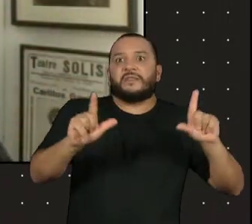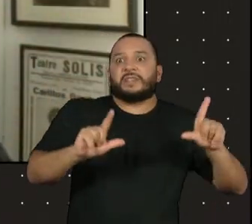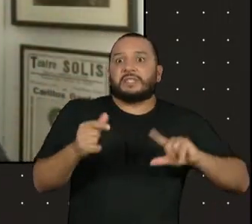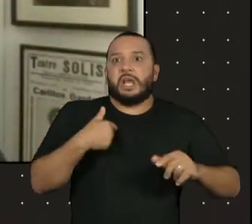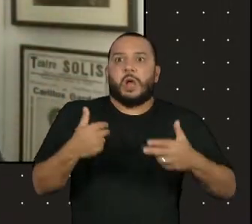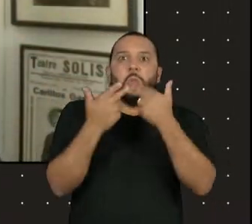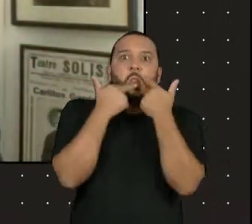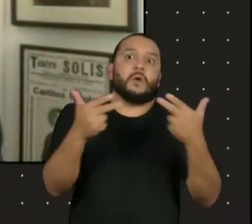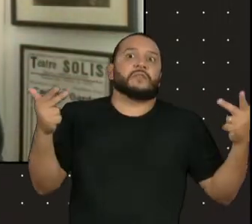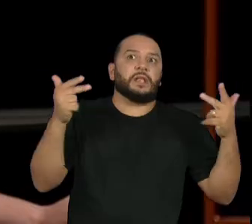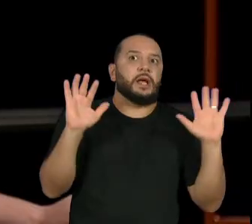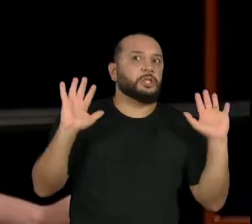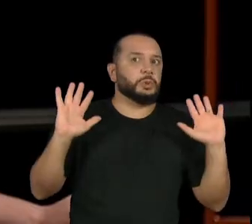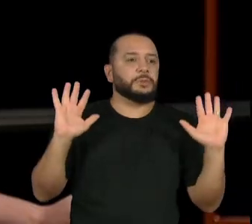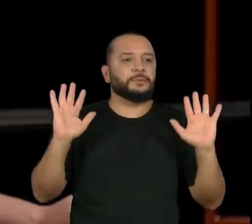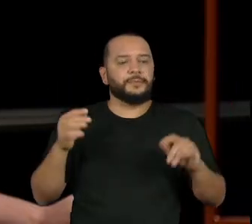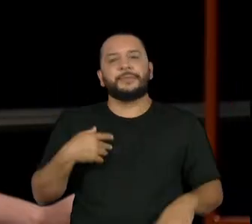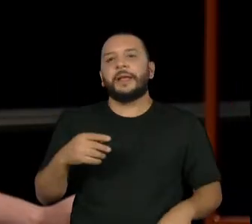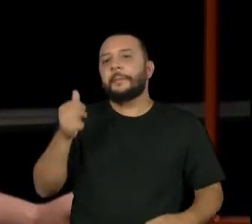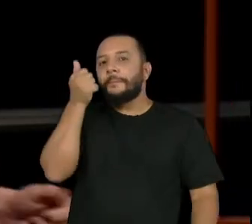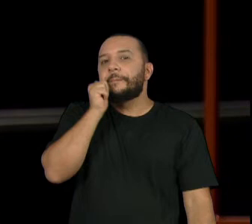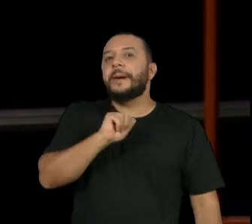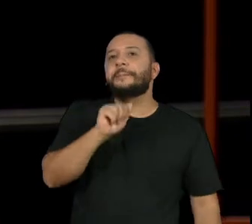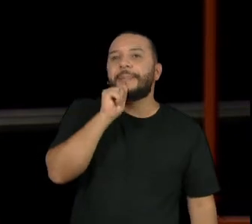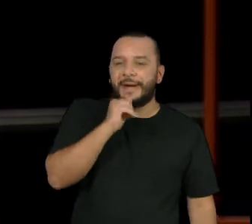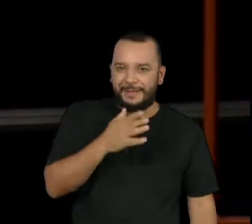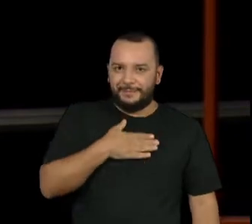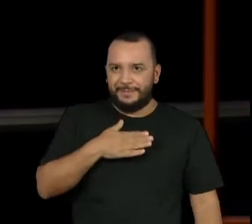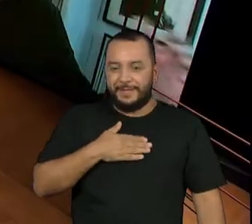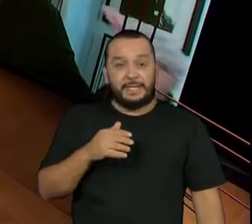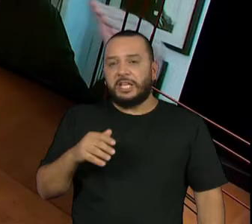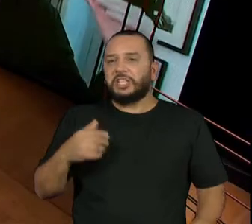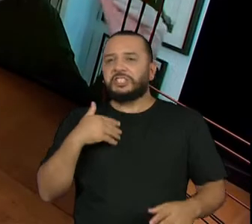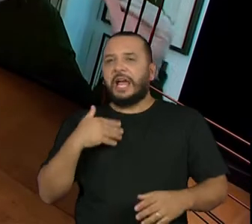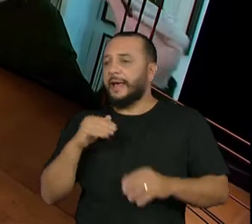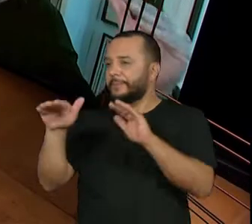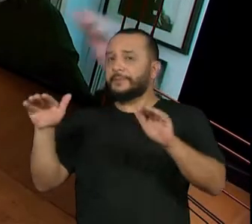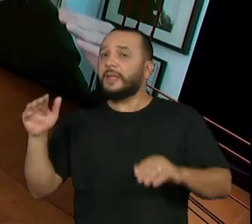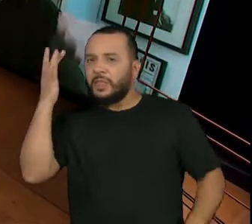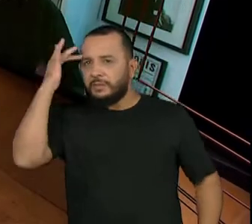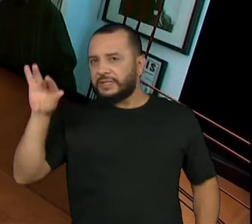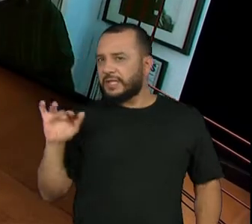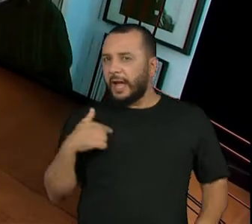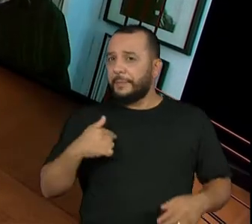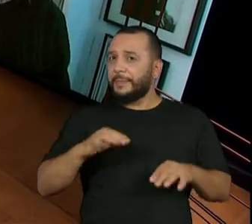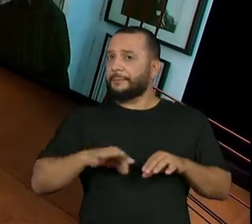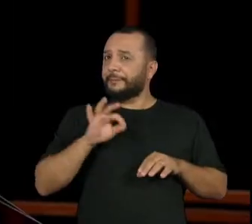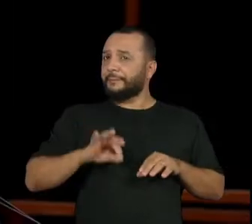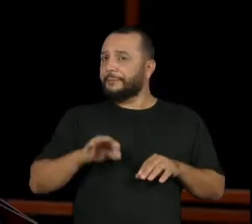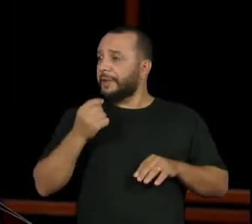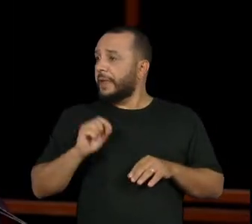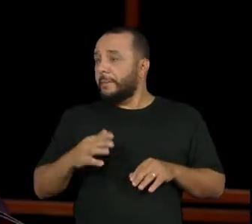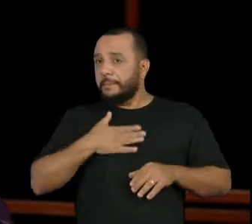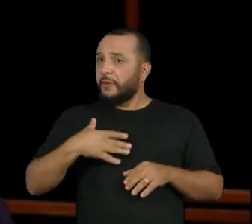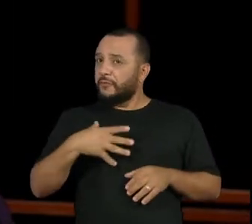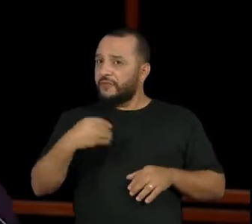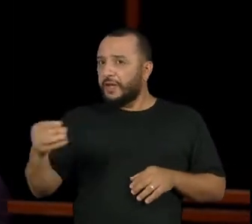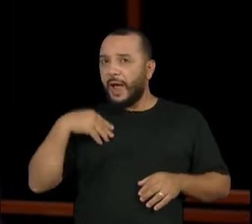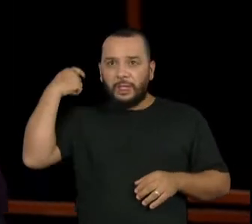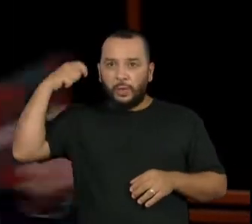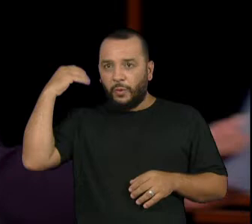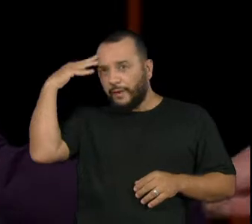novidade absoluta. Nessa altura, minha mãe, aí a filha dela já era ator, aí já era ator, aí já estava na televisão,